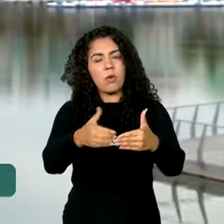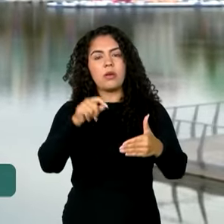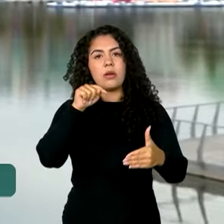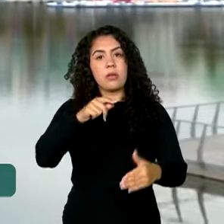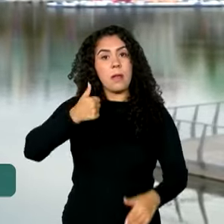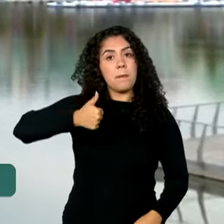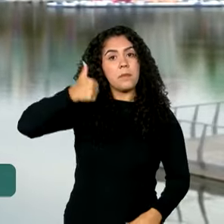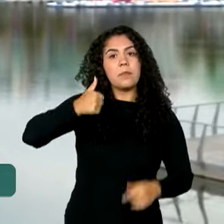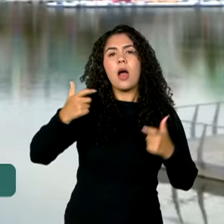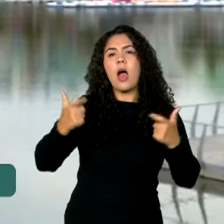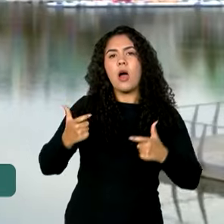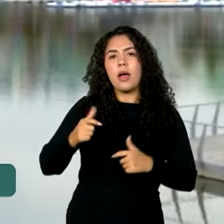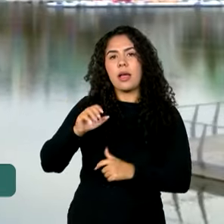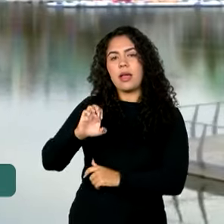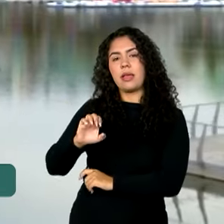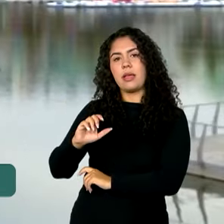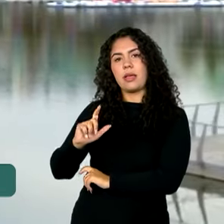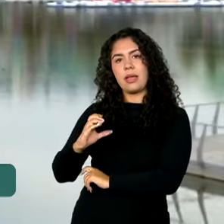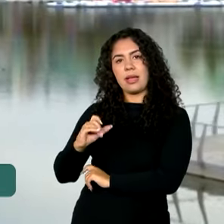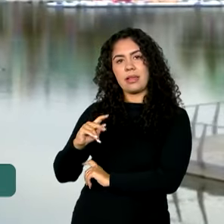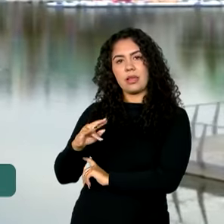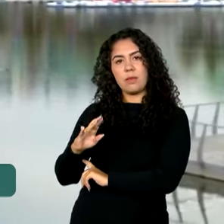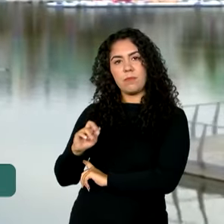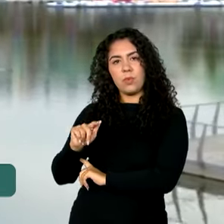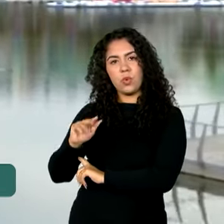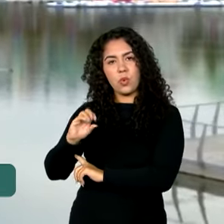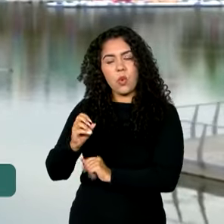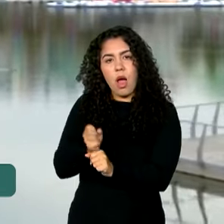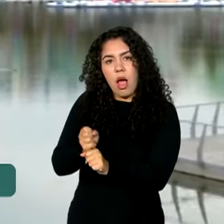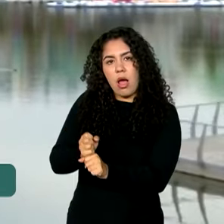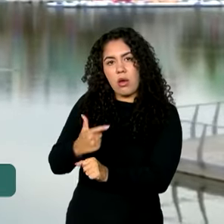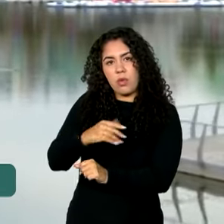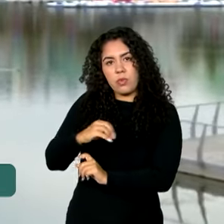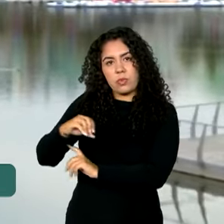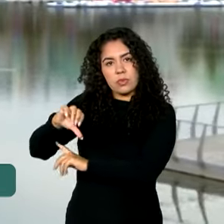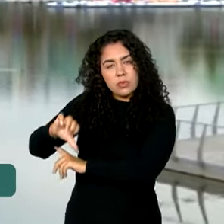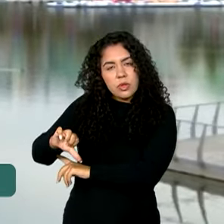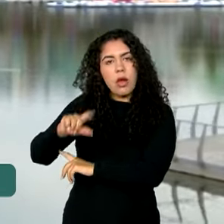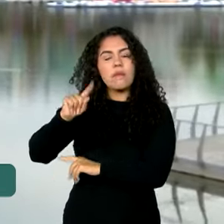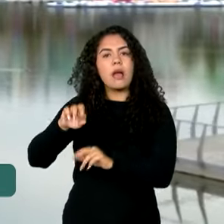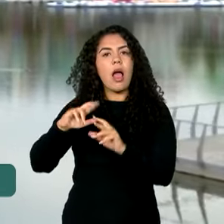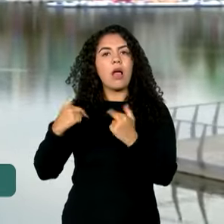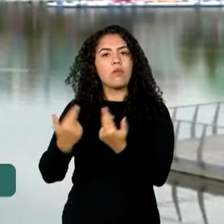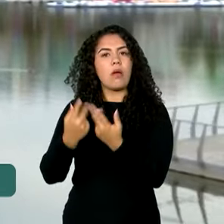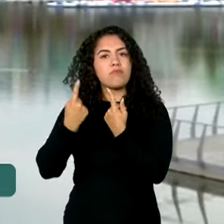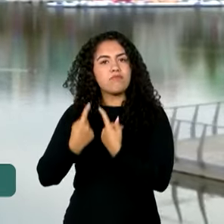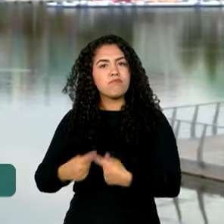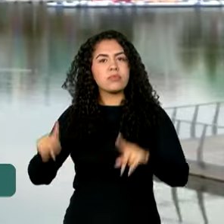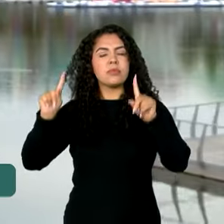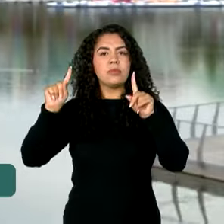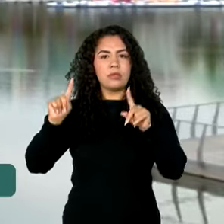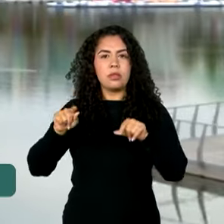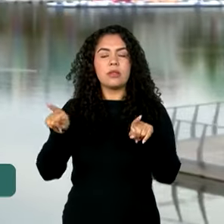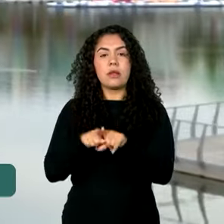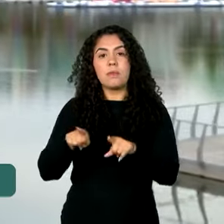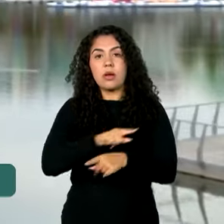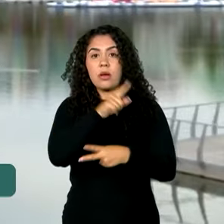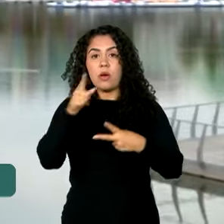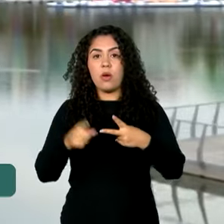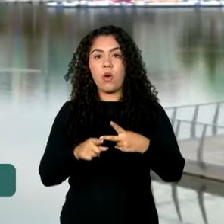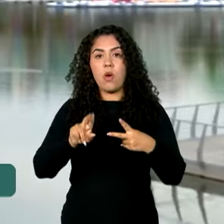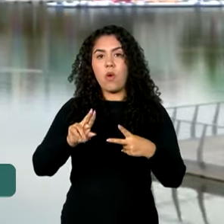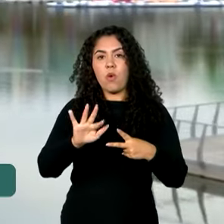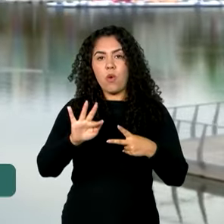em Ekaterimburgo, em 2009, que foi a reunião inaugural do bloco. A segunda na cidade de Ufa, em